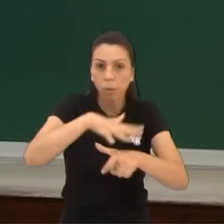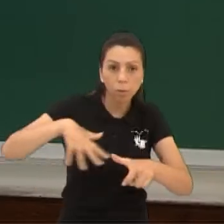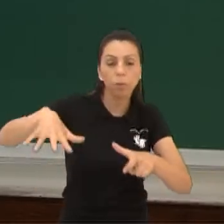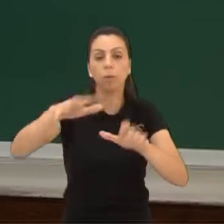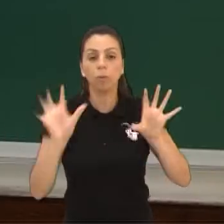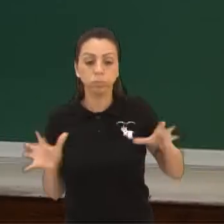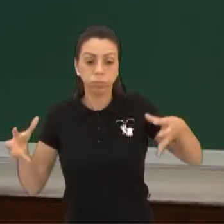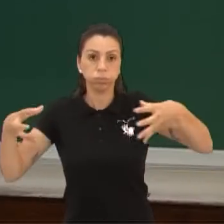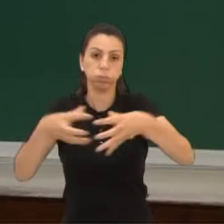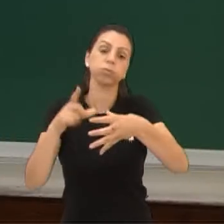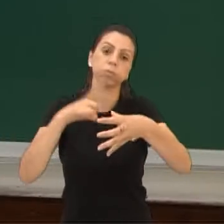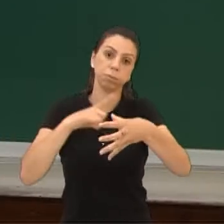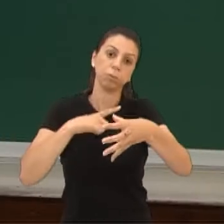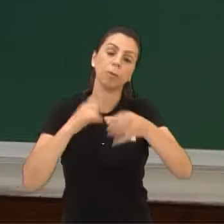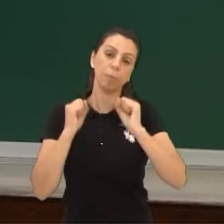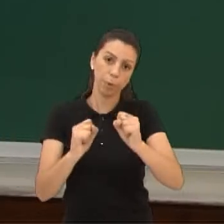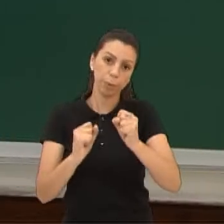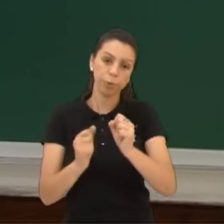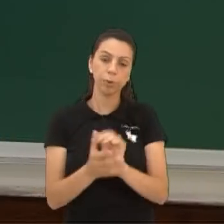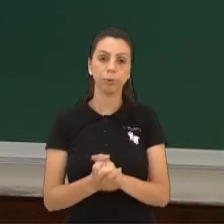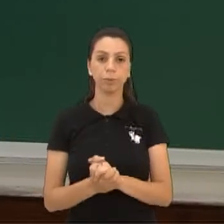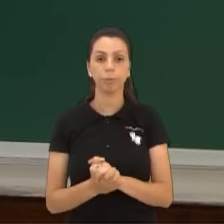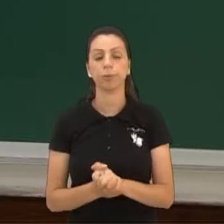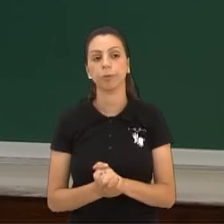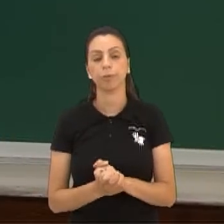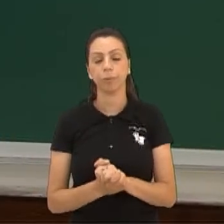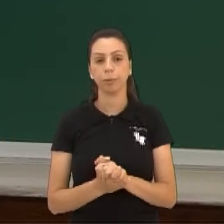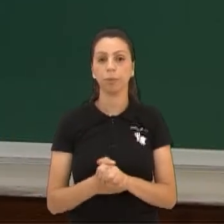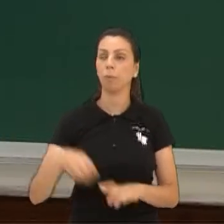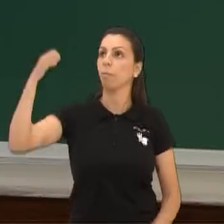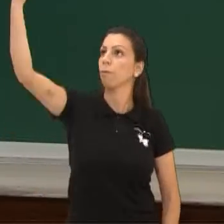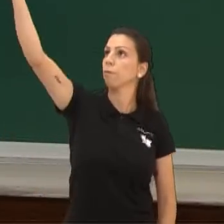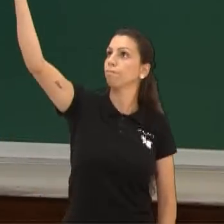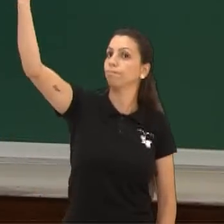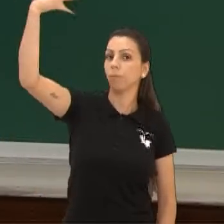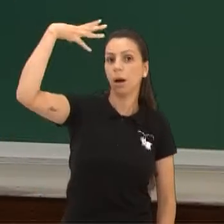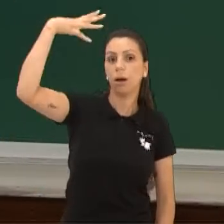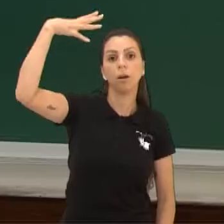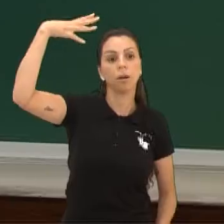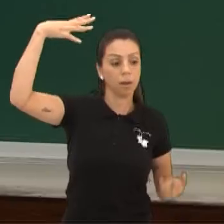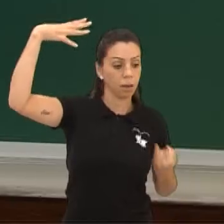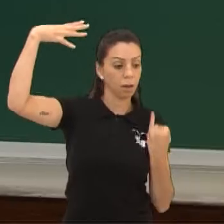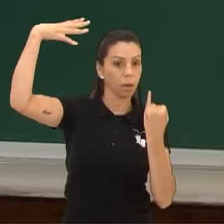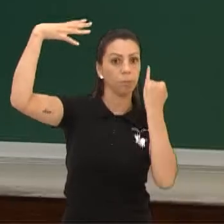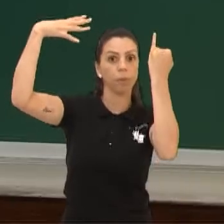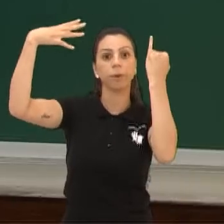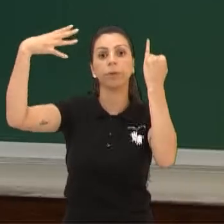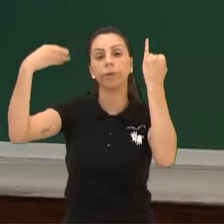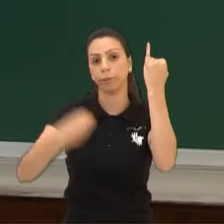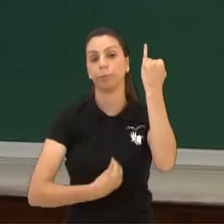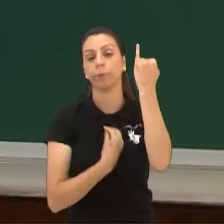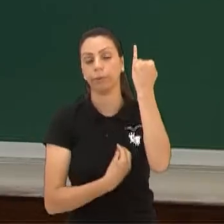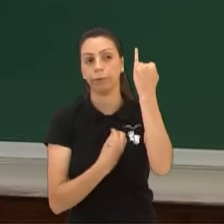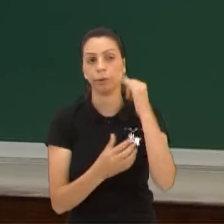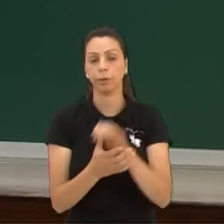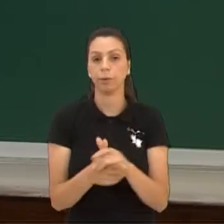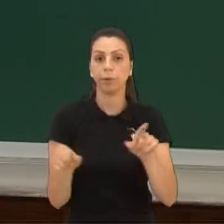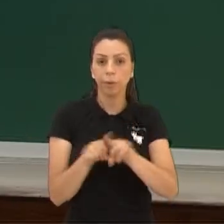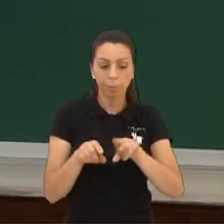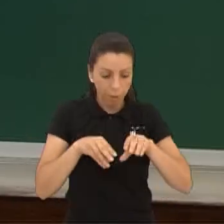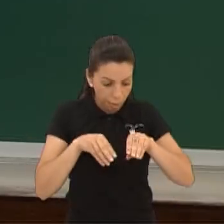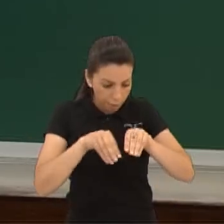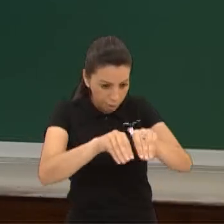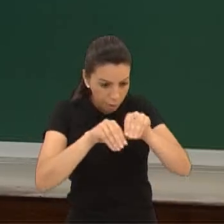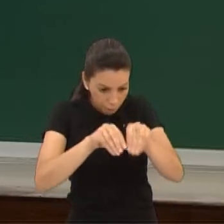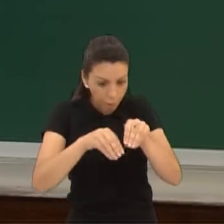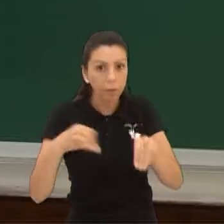mesmo conjunto, eu digo assim, a luz é fundamental para aqueles que vivem. A terra é fundamental